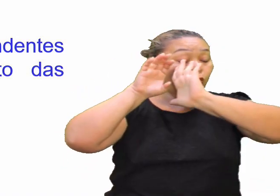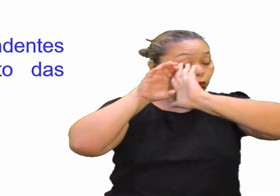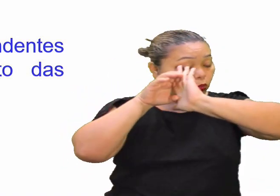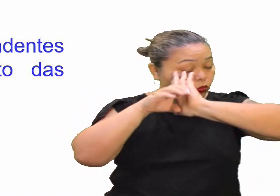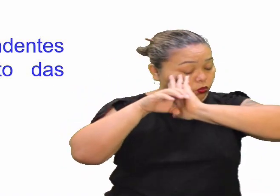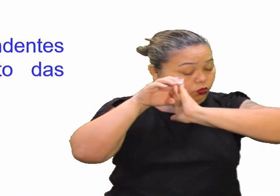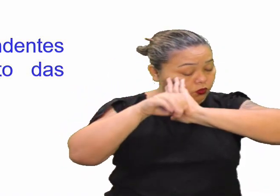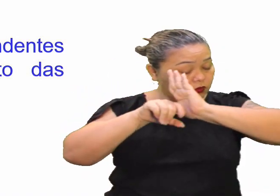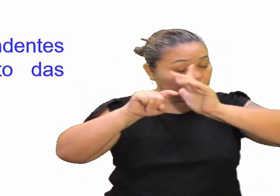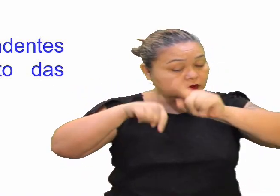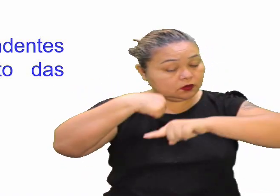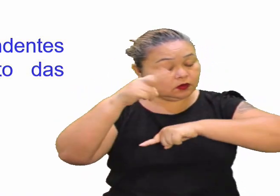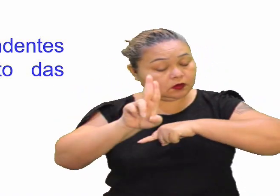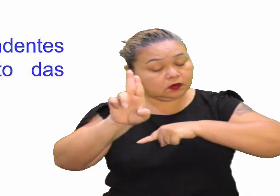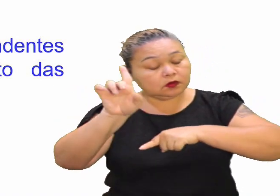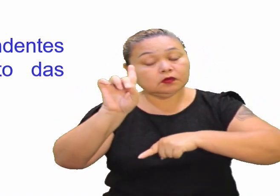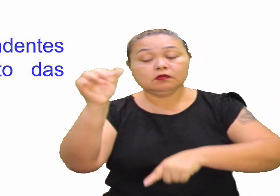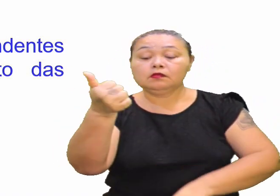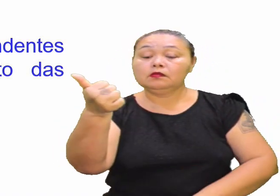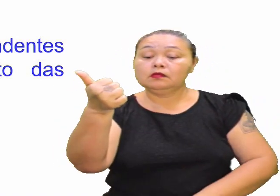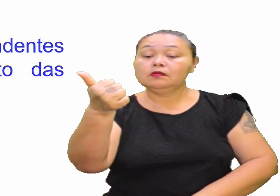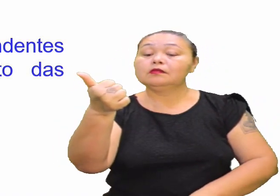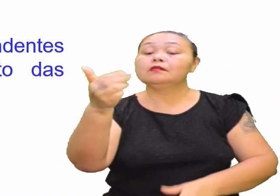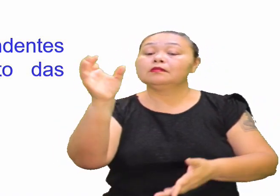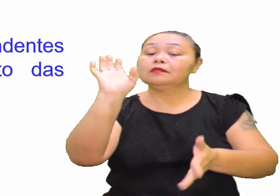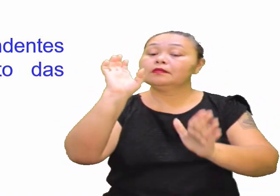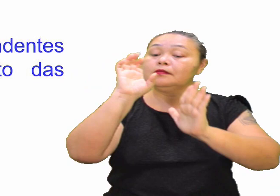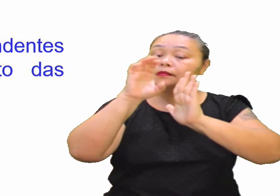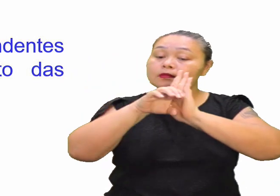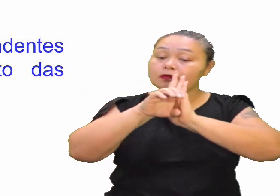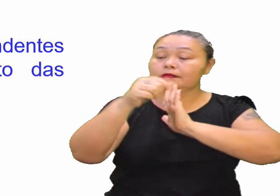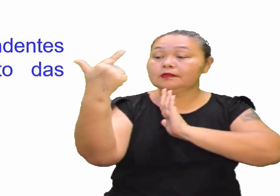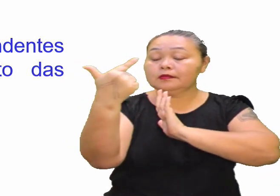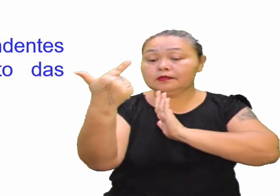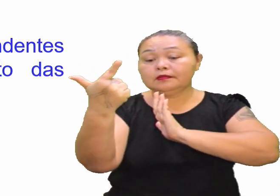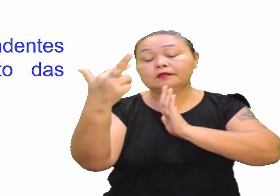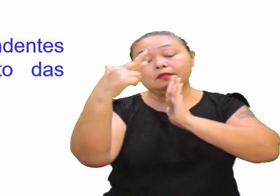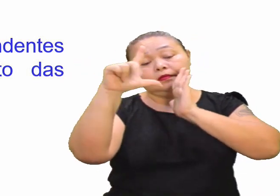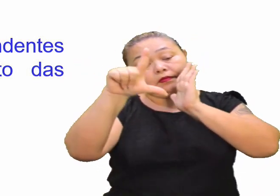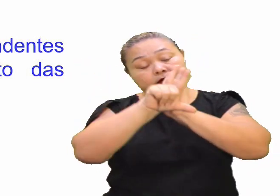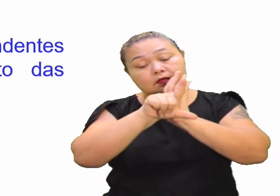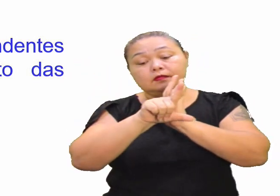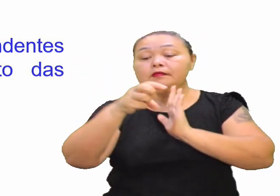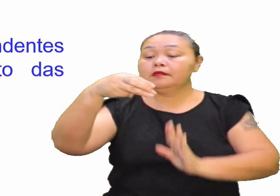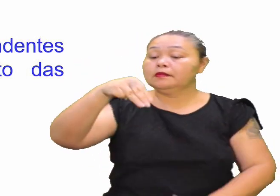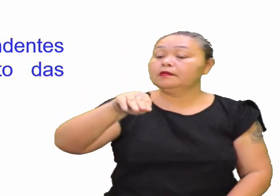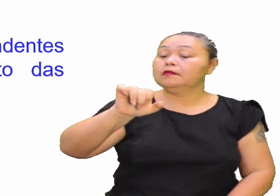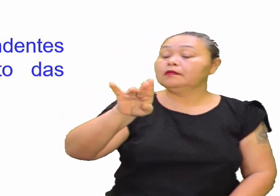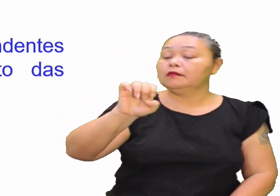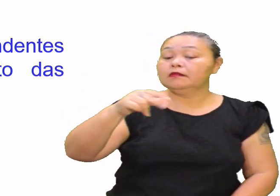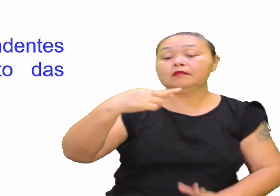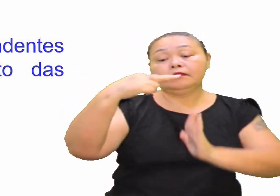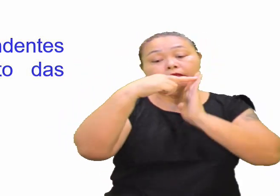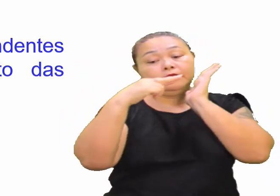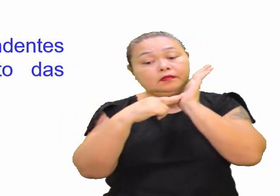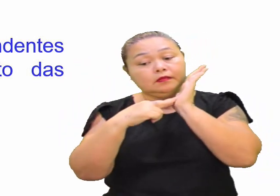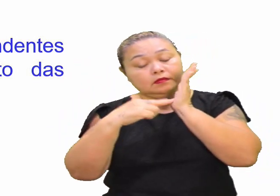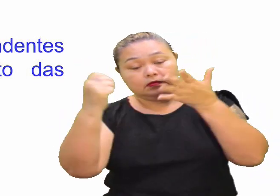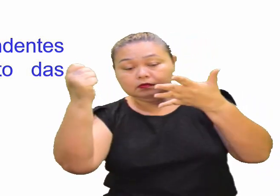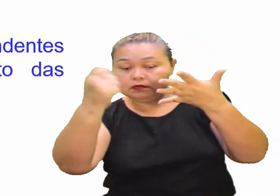de cruzamento aplicados tanto na primeira quanto na segunda